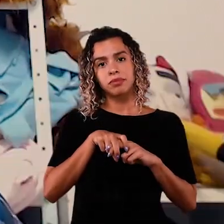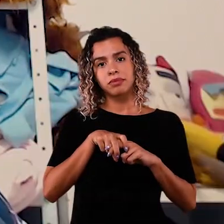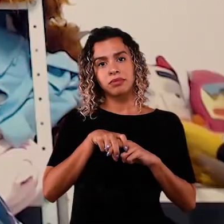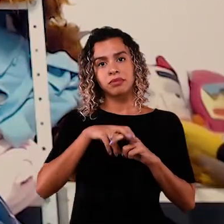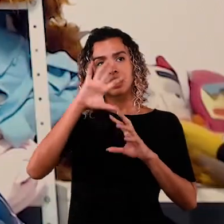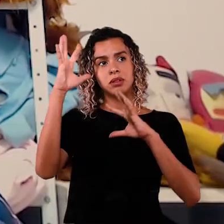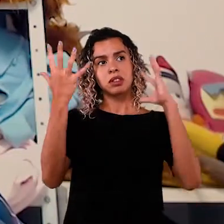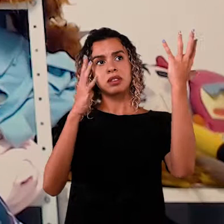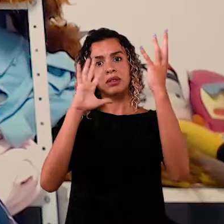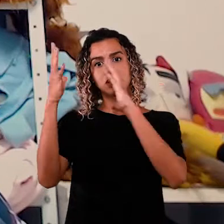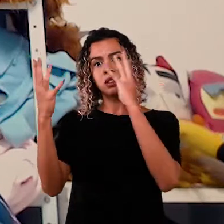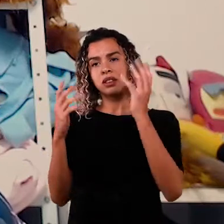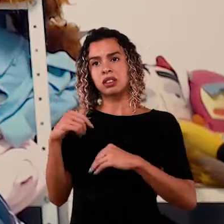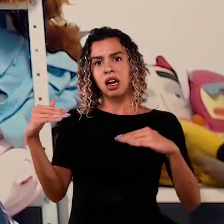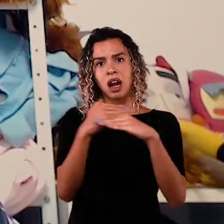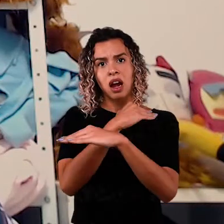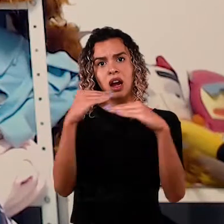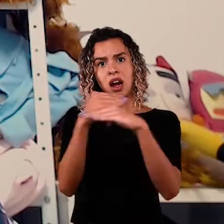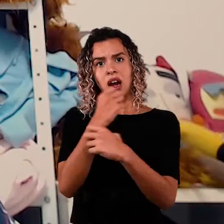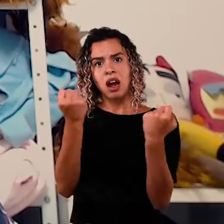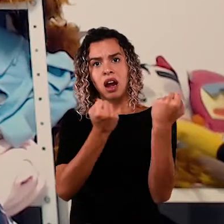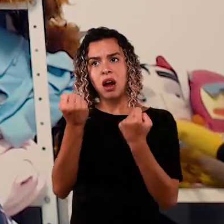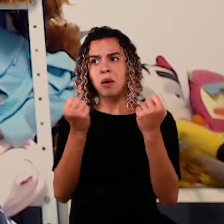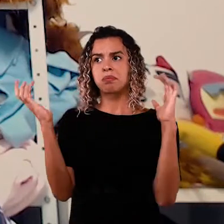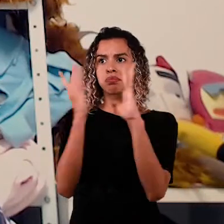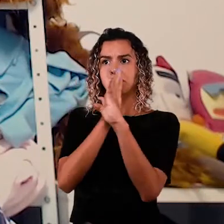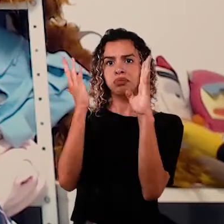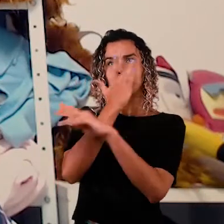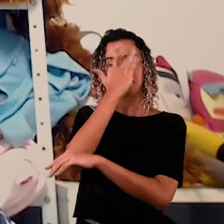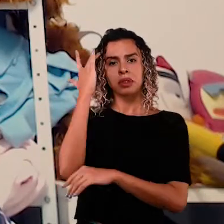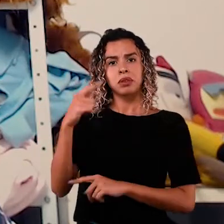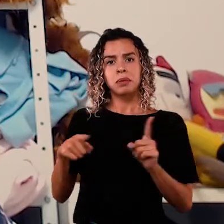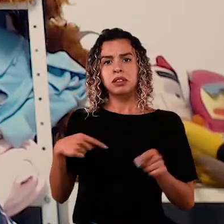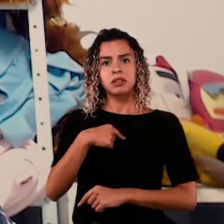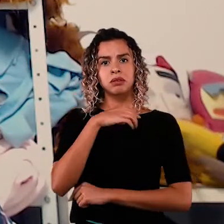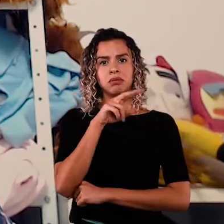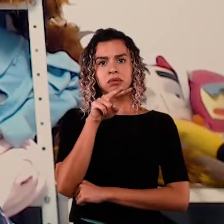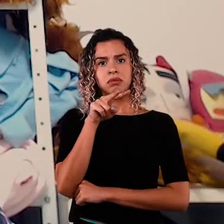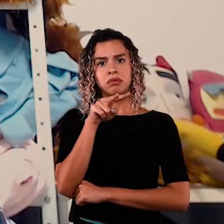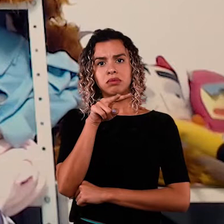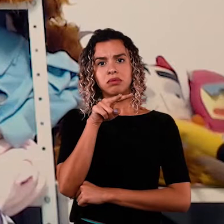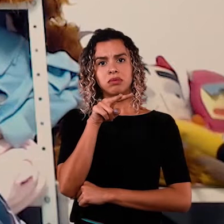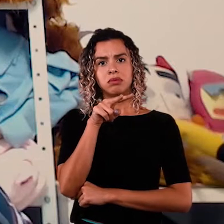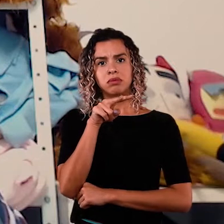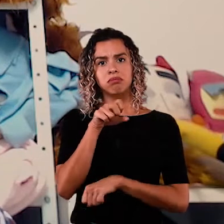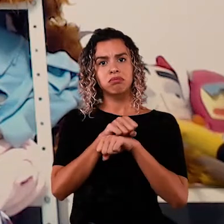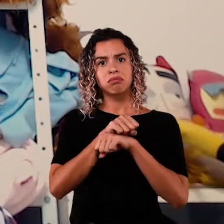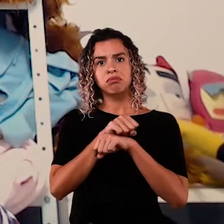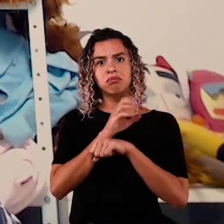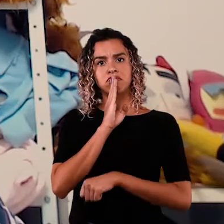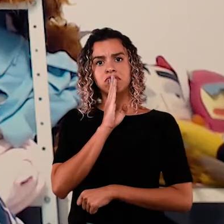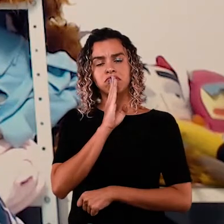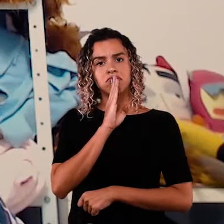Eu via as coisas acontecendo, tipo assim, eu via que passava carro, eu via que tinha gente perto, mas eu parecia que eu tava ausente, eu tava olhando pro infinito. Aí chegou